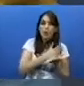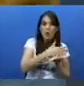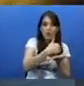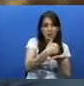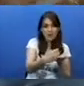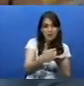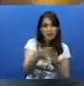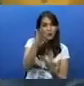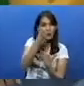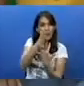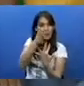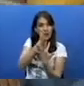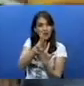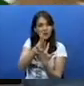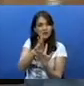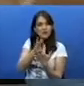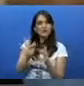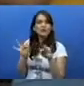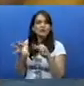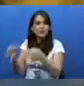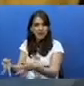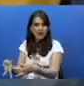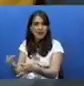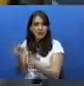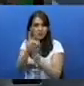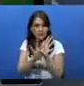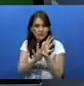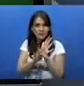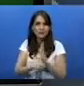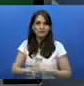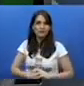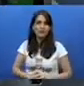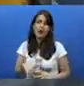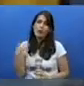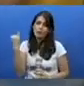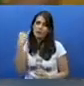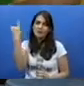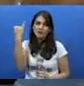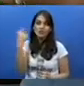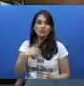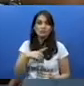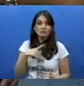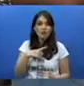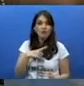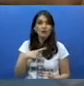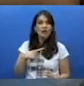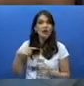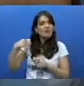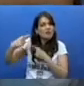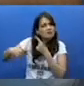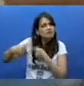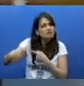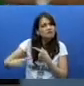meio, e o fim. Por isso que é importante termos este momento da revisão, tá?